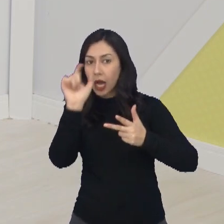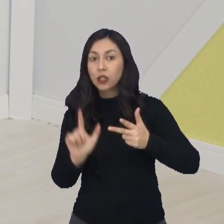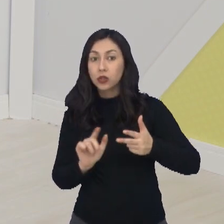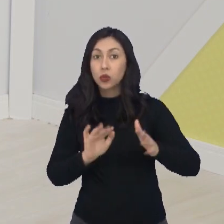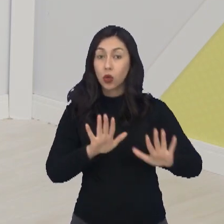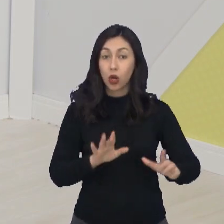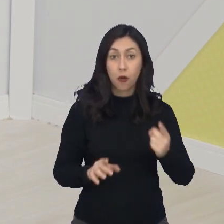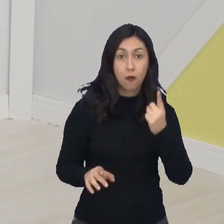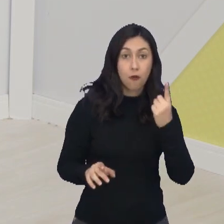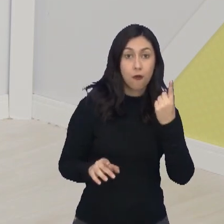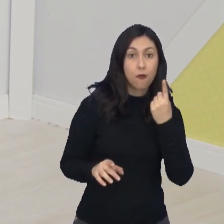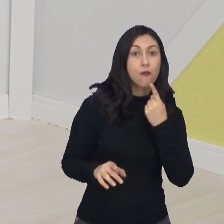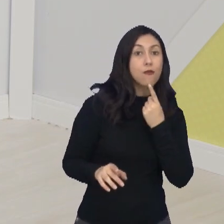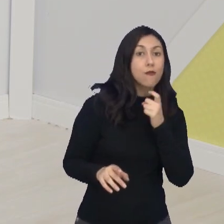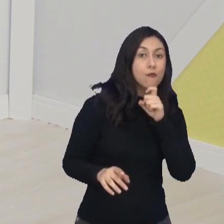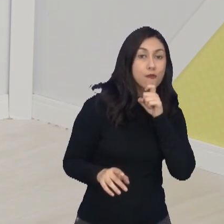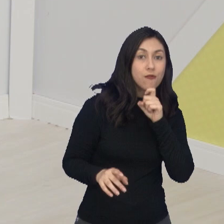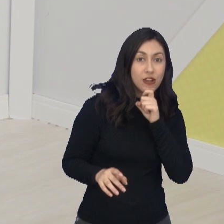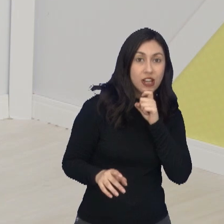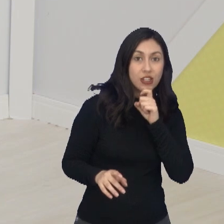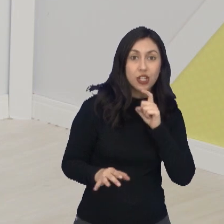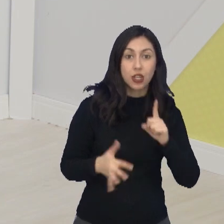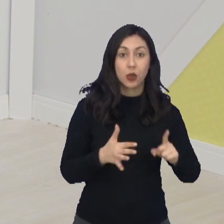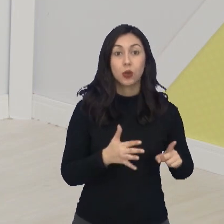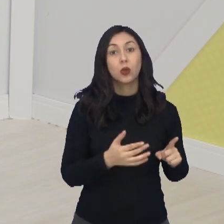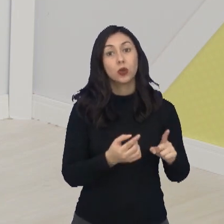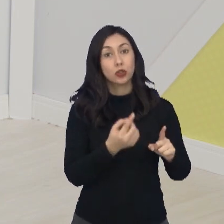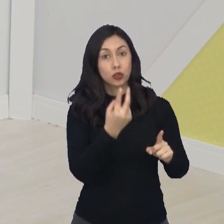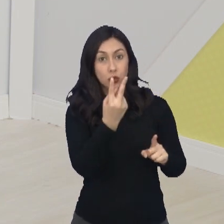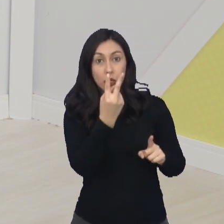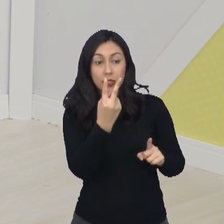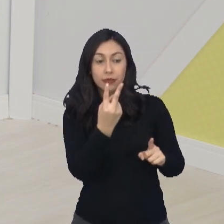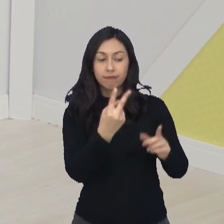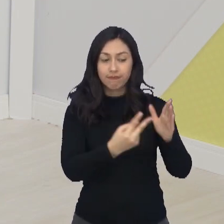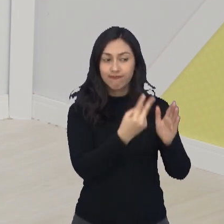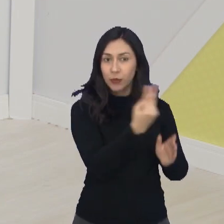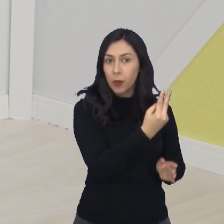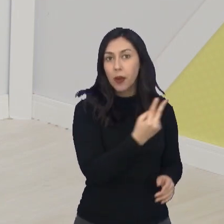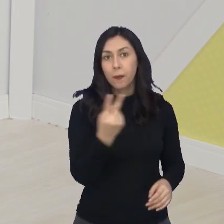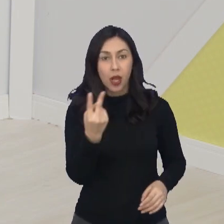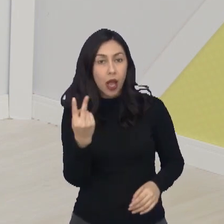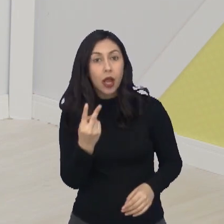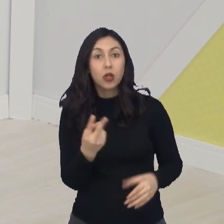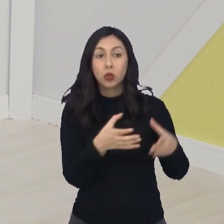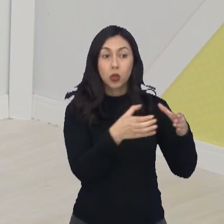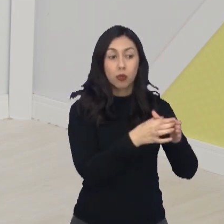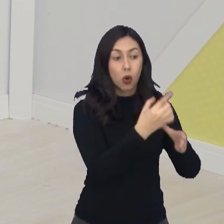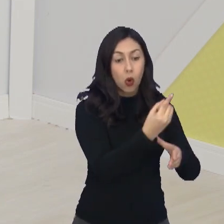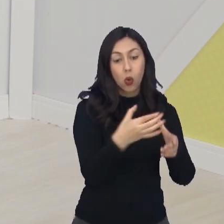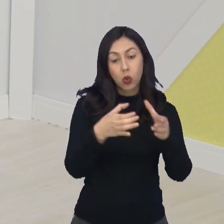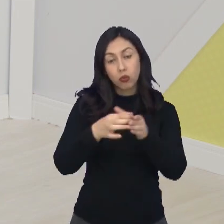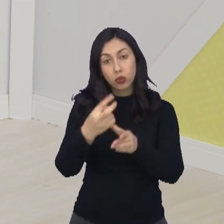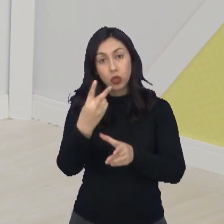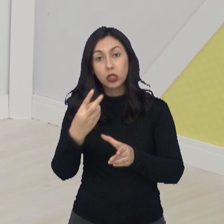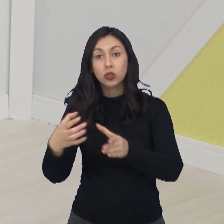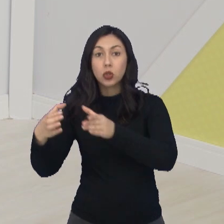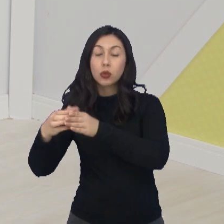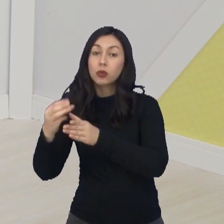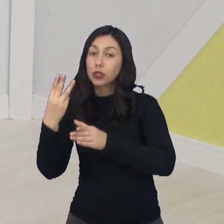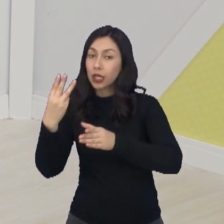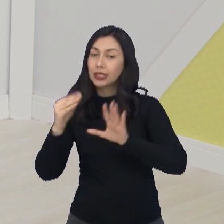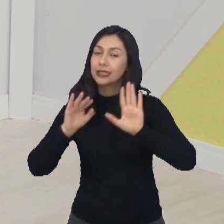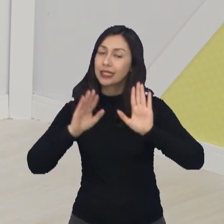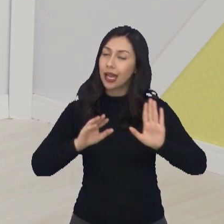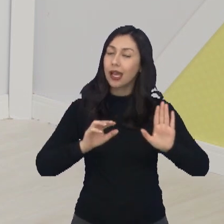os dois primeiros de cada grupo. Os dois primeiros do grupo 1, os dois primeiros do grupo 2, os dois primeiros do grupo 3. E os azuis são